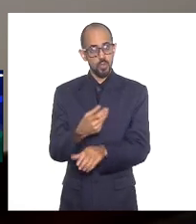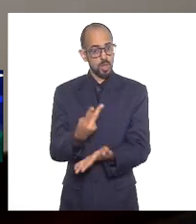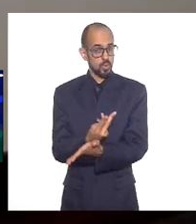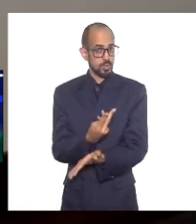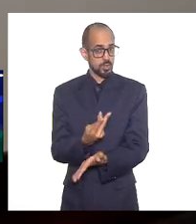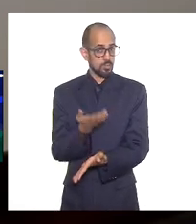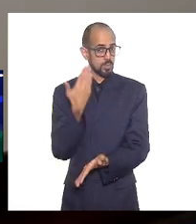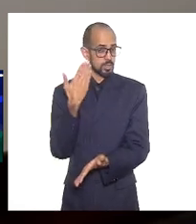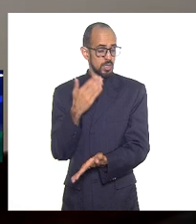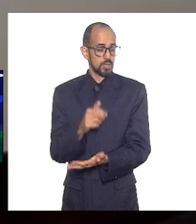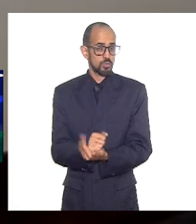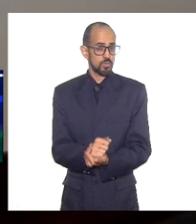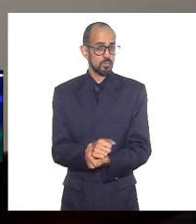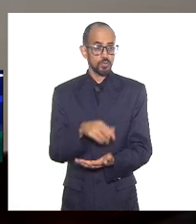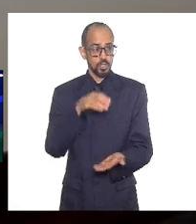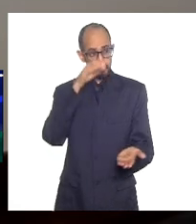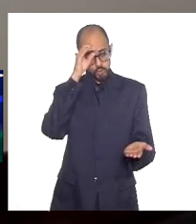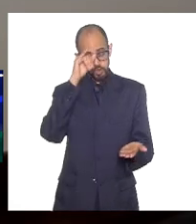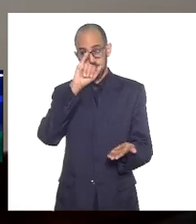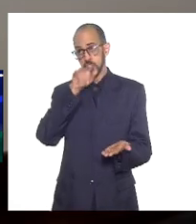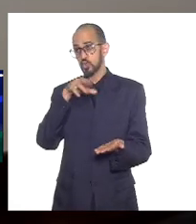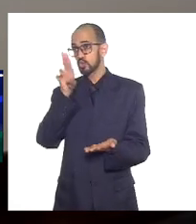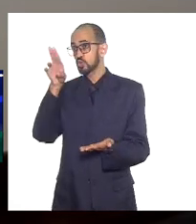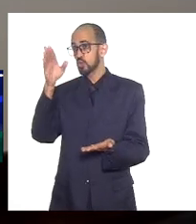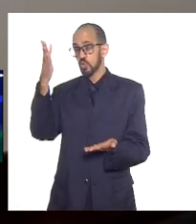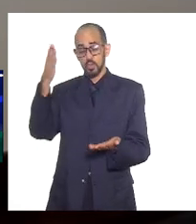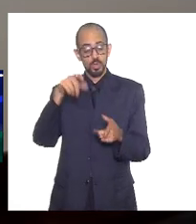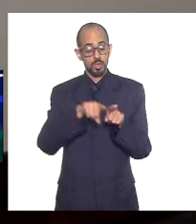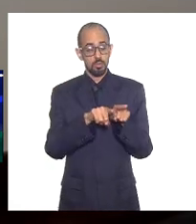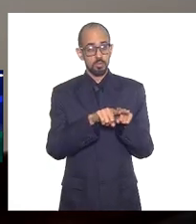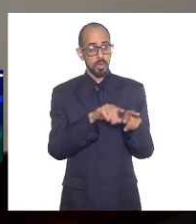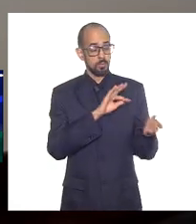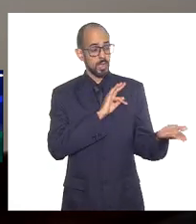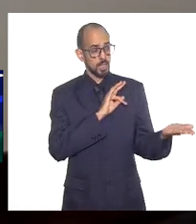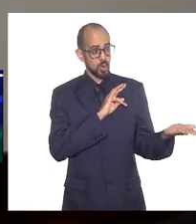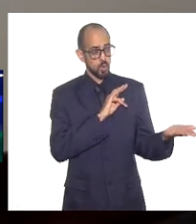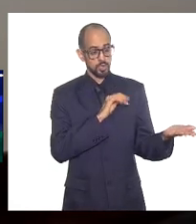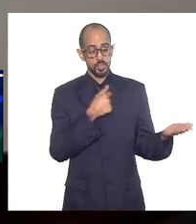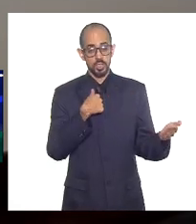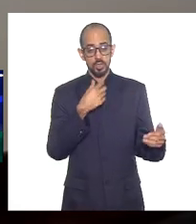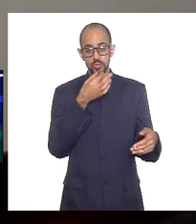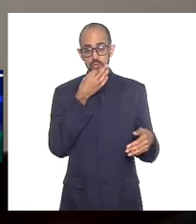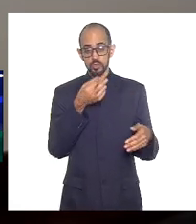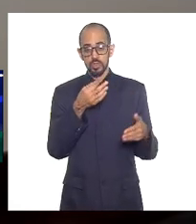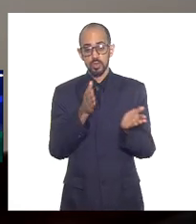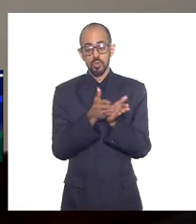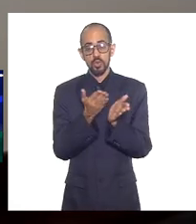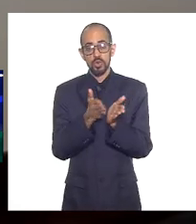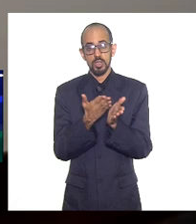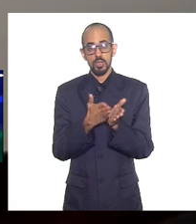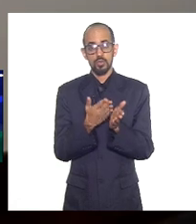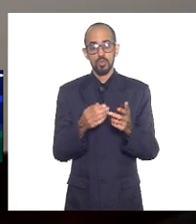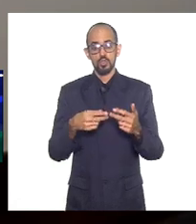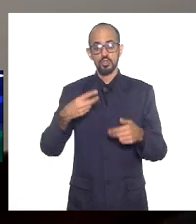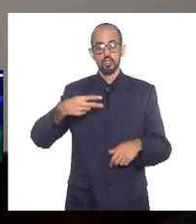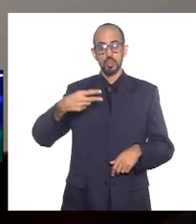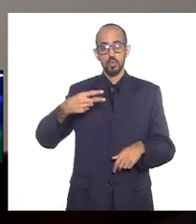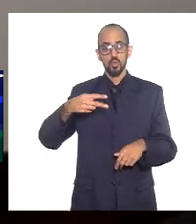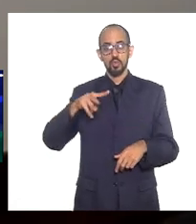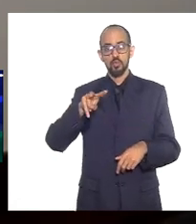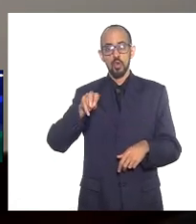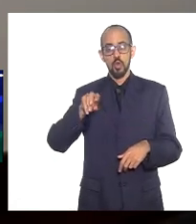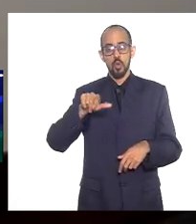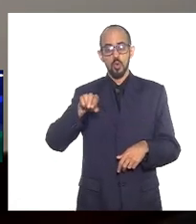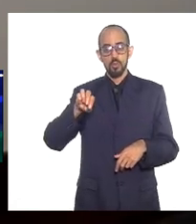passado, deputada Tia Ju, deputada Marta Rocha, o livro que eu indiquei no domingo passado foi o segundo volume da trilogia do Laurentino Gomes,